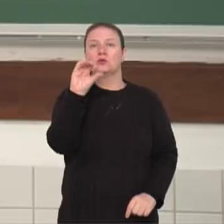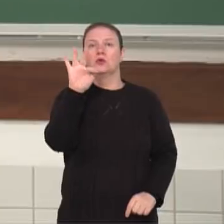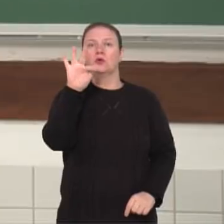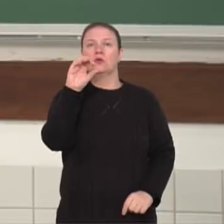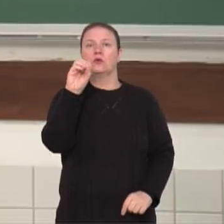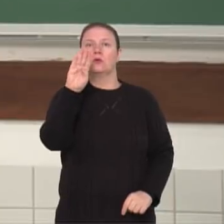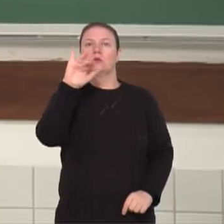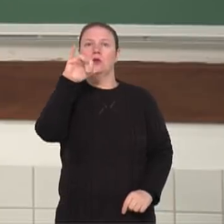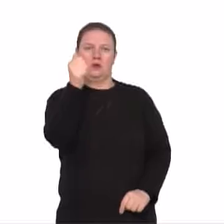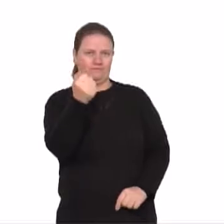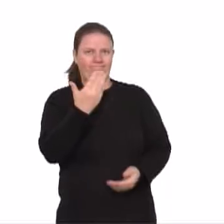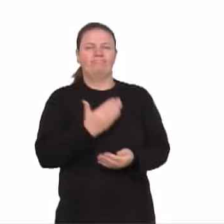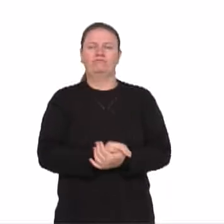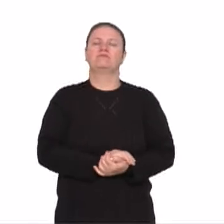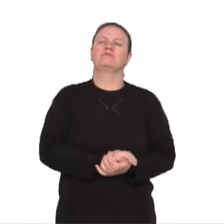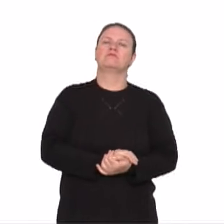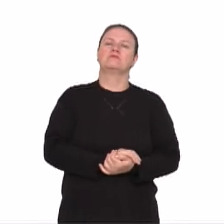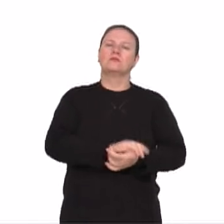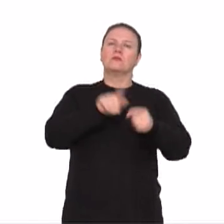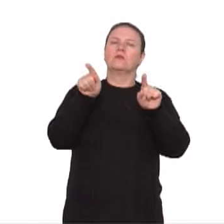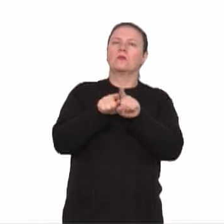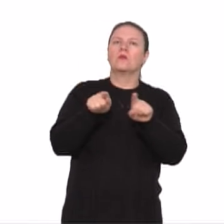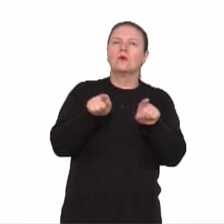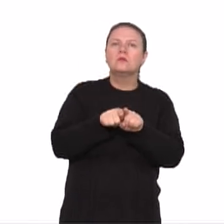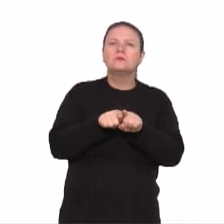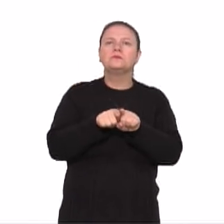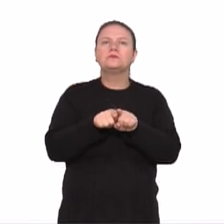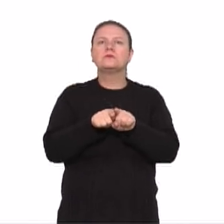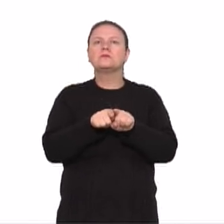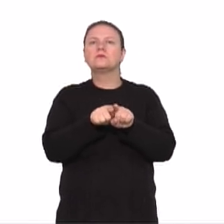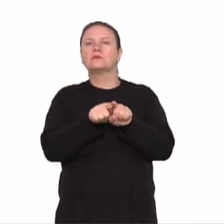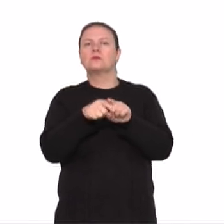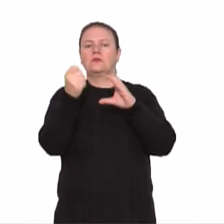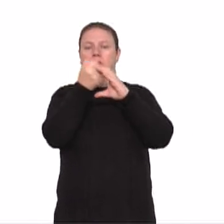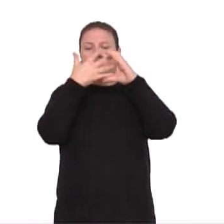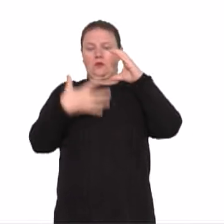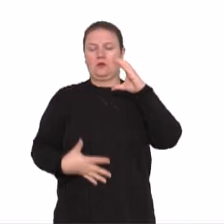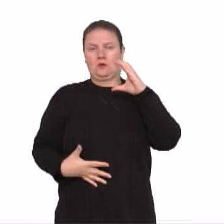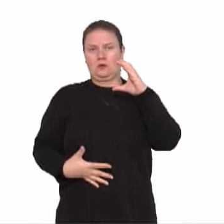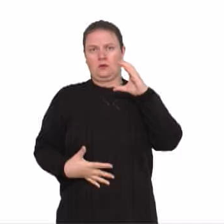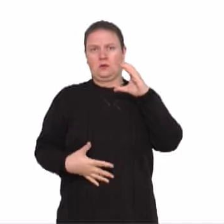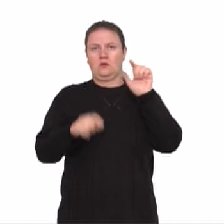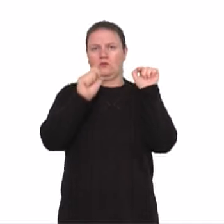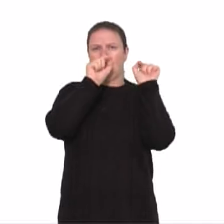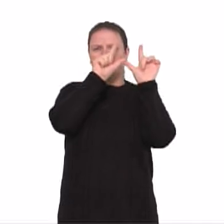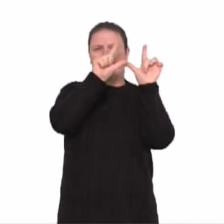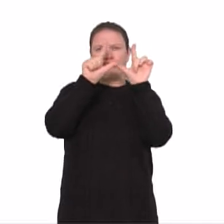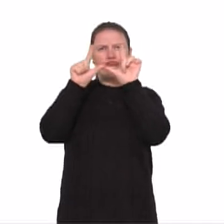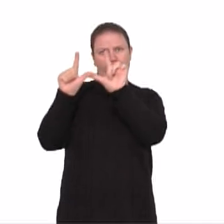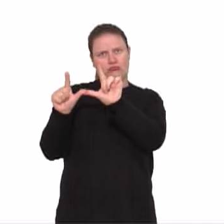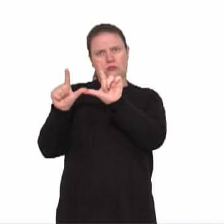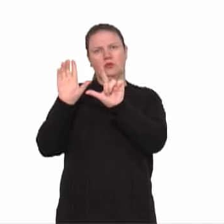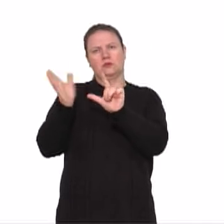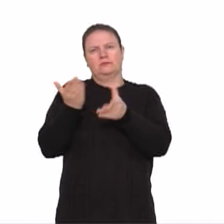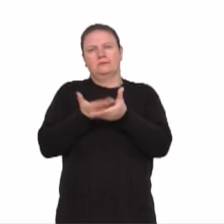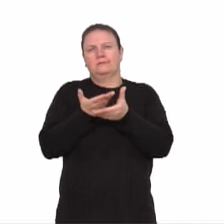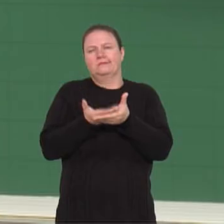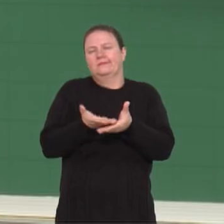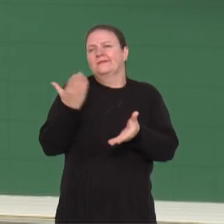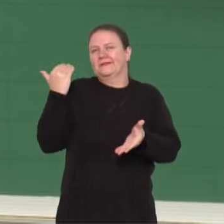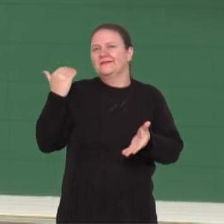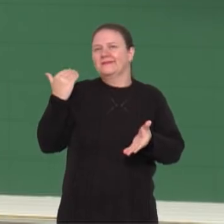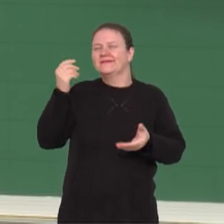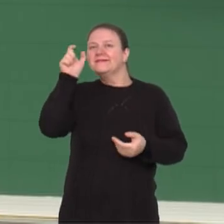Então, a gente aqui, vamos retomar as características das charges. Né? A gente já havia estudado charge aí numa aula anterior, então